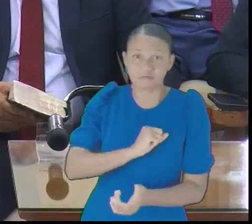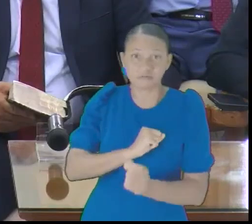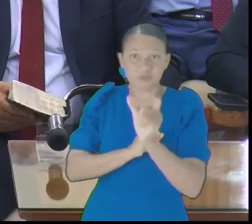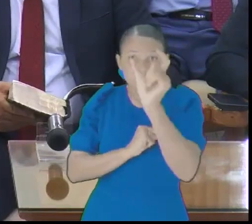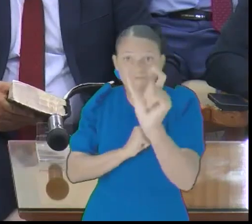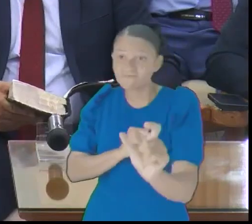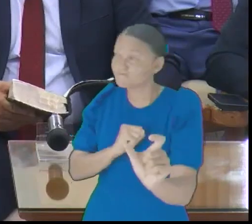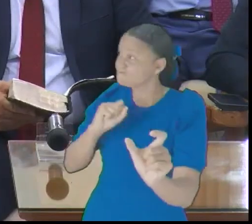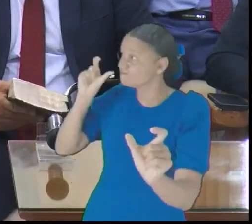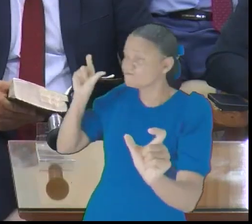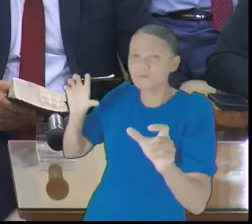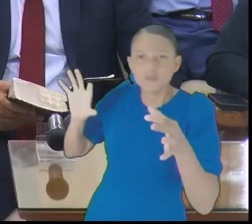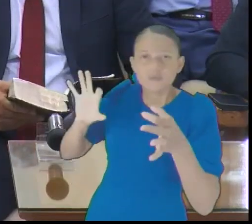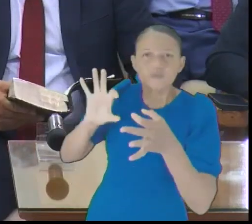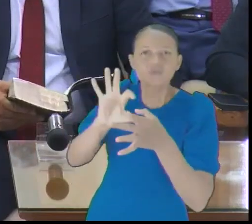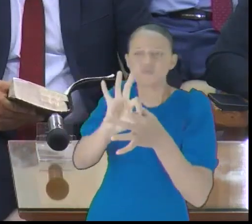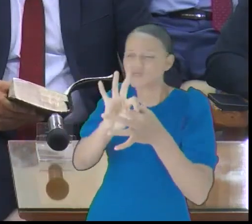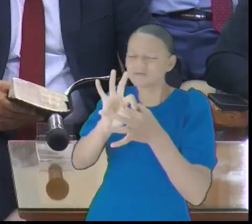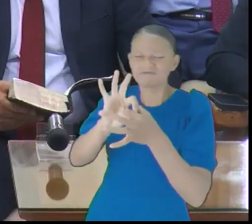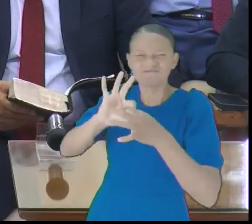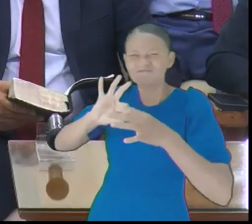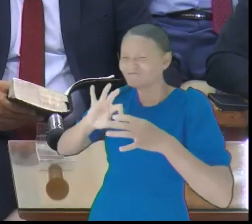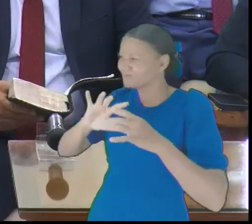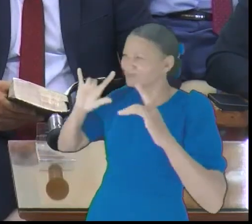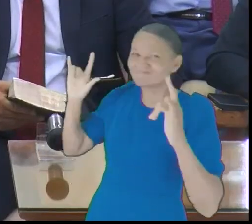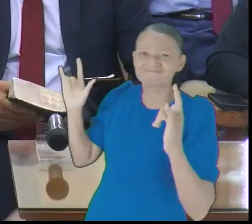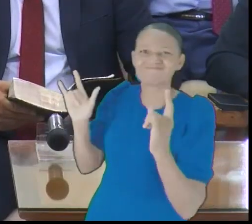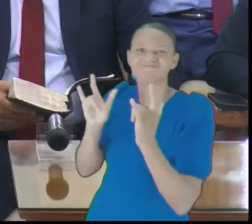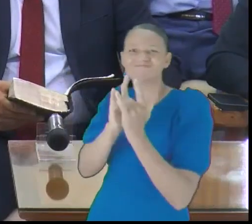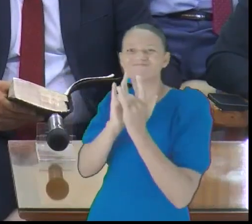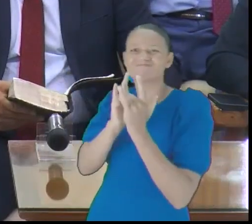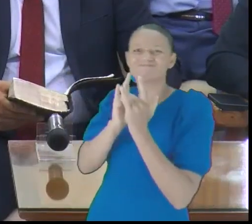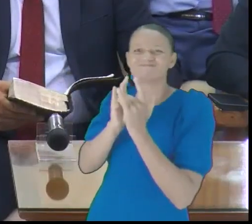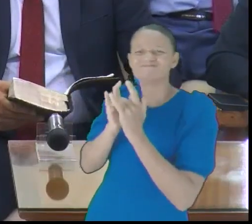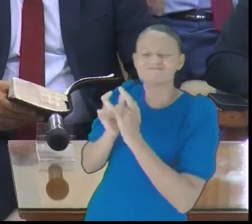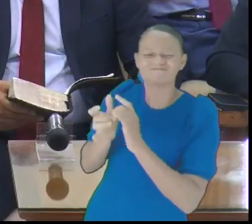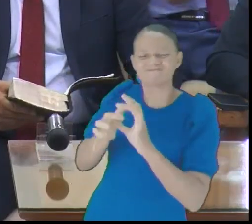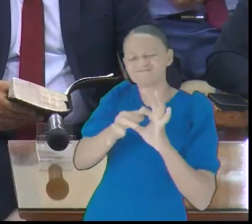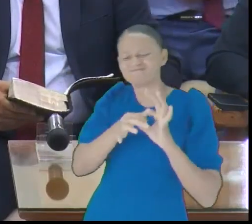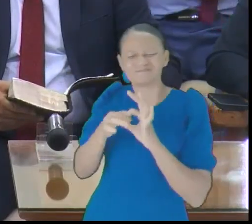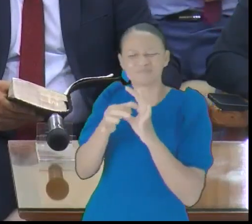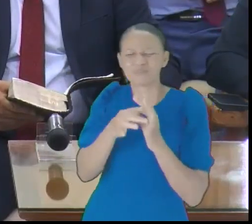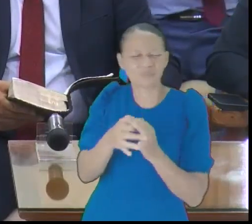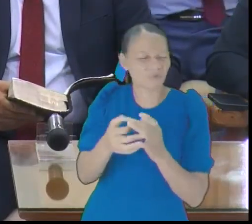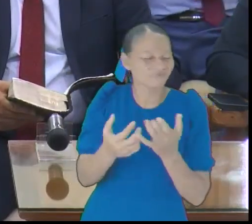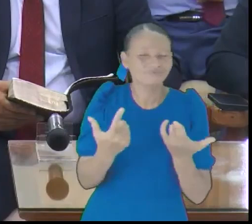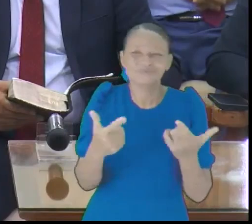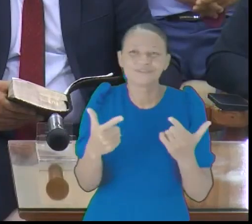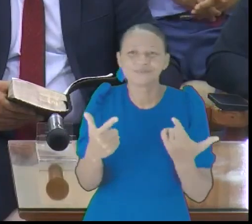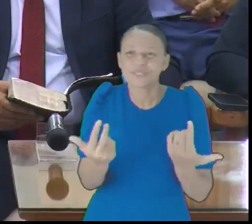e Deus. E este amor de Deus é um amor incomparável.